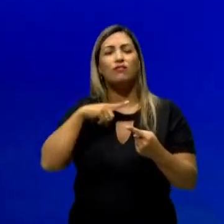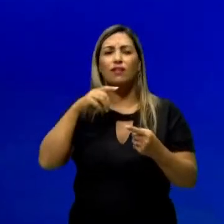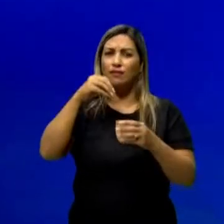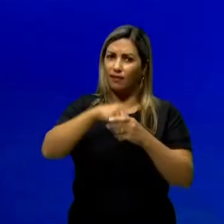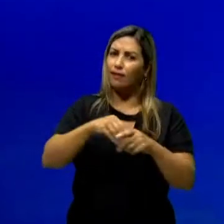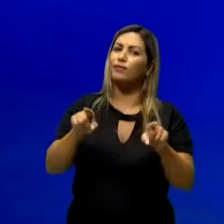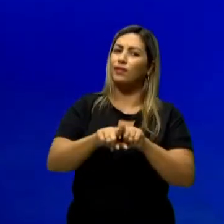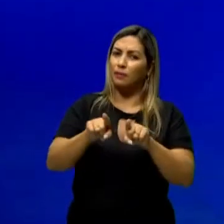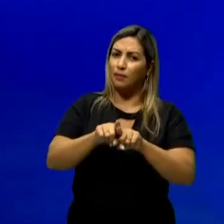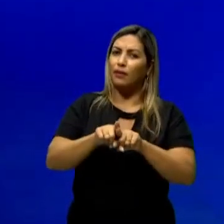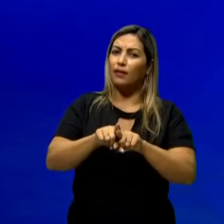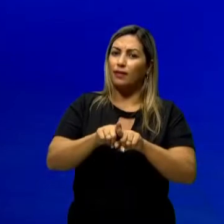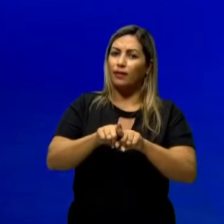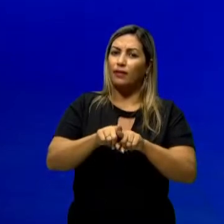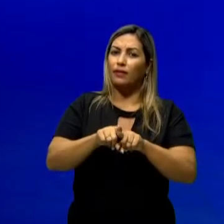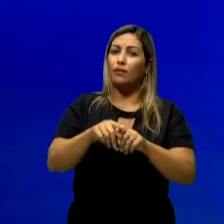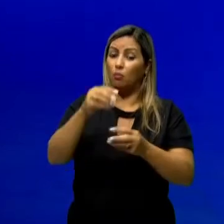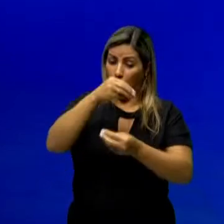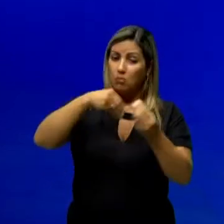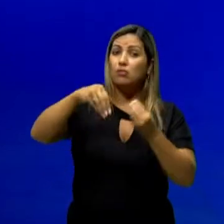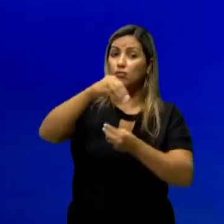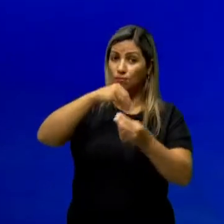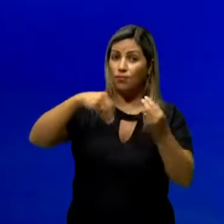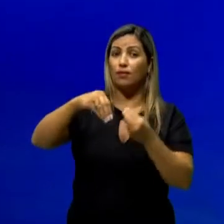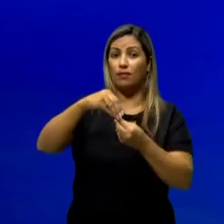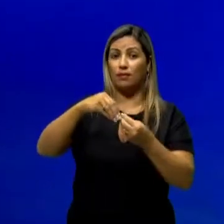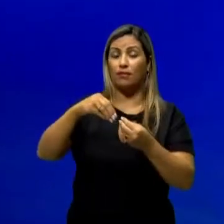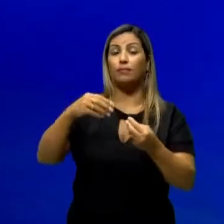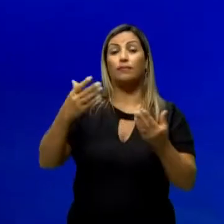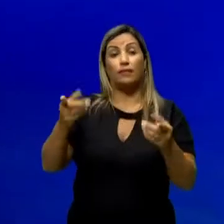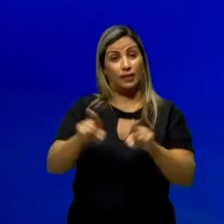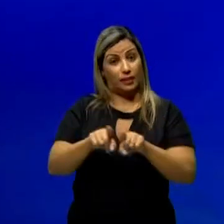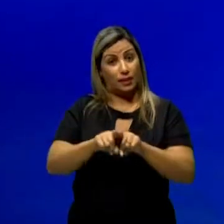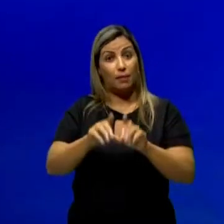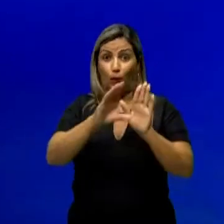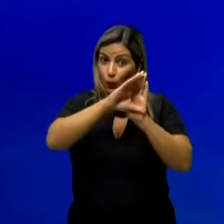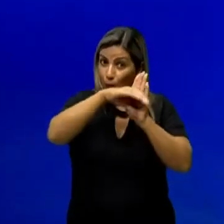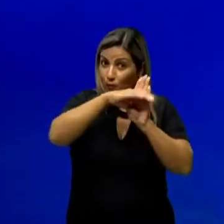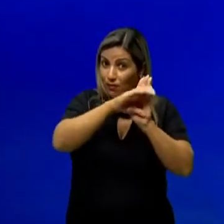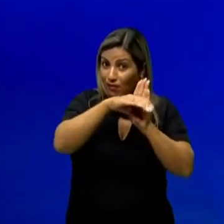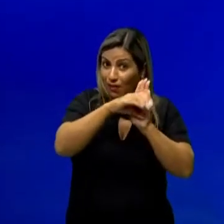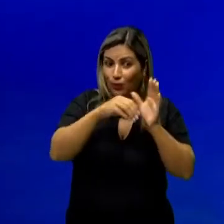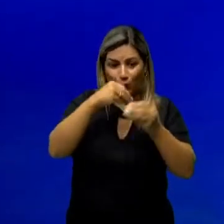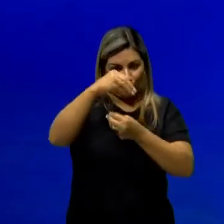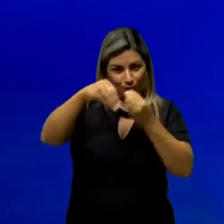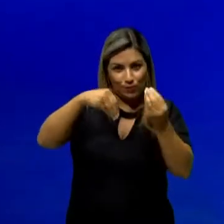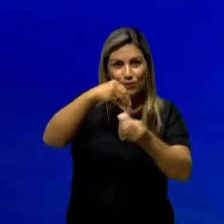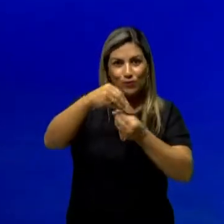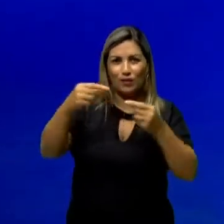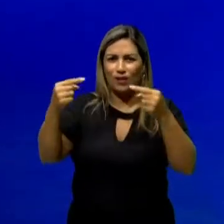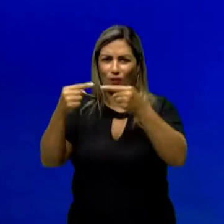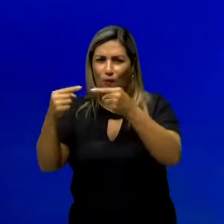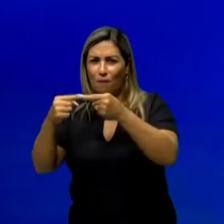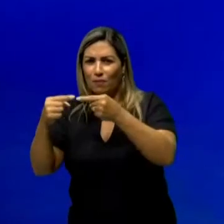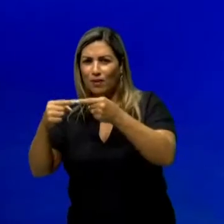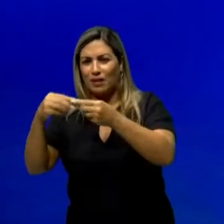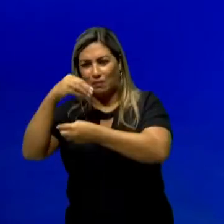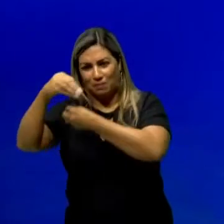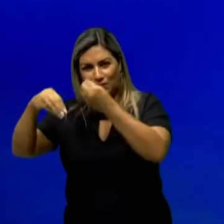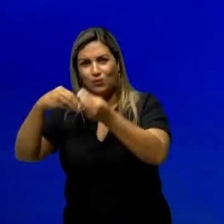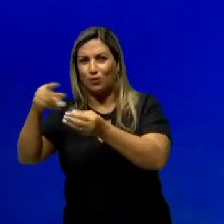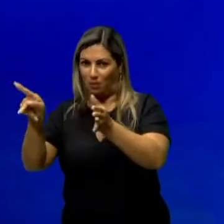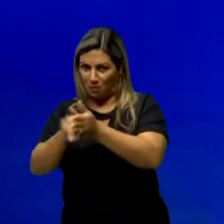refrigerante também pode ser considerado como uma mistura. Logo, o conceito de mistura está associado à